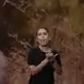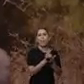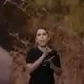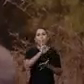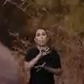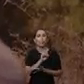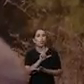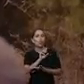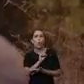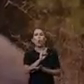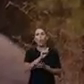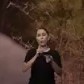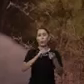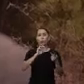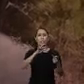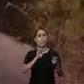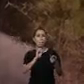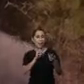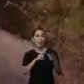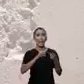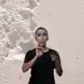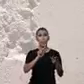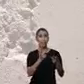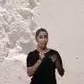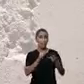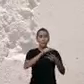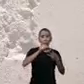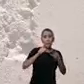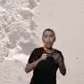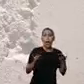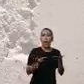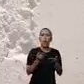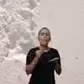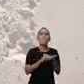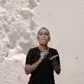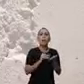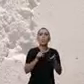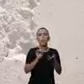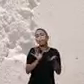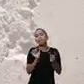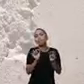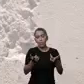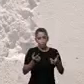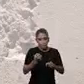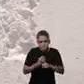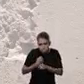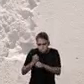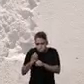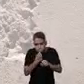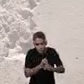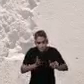uma telha, né? 2 milhões de teia, tá tudo com pago já. Eu só tô dependendo de cortar a sapata aí e